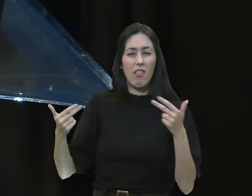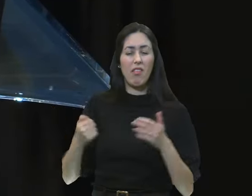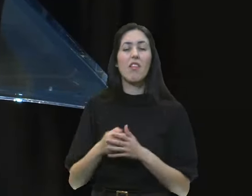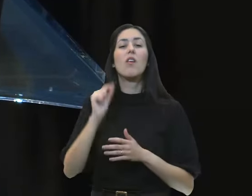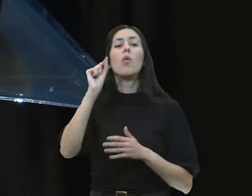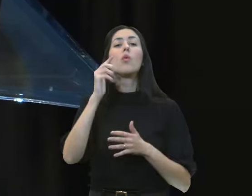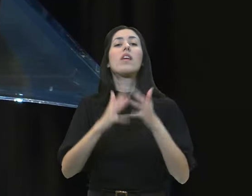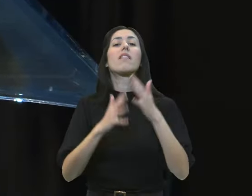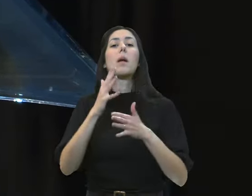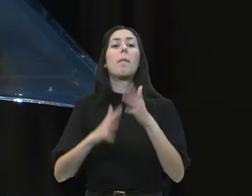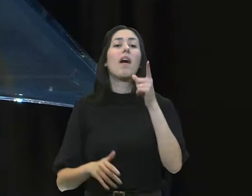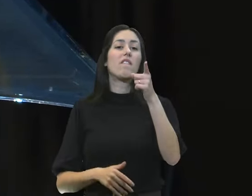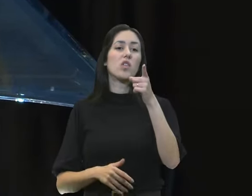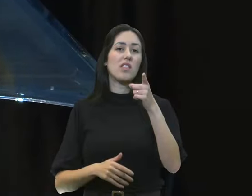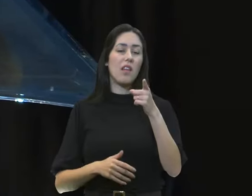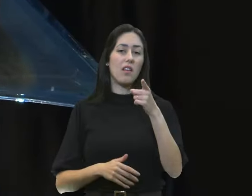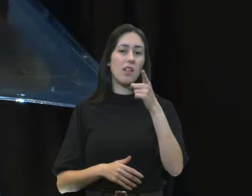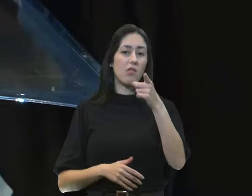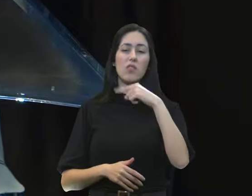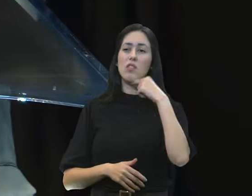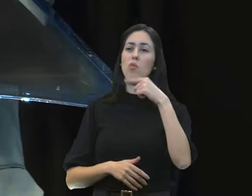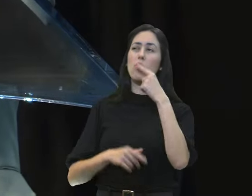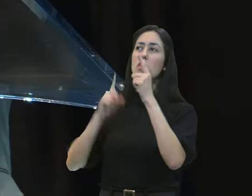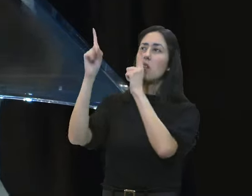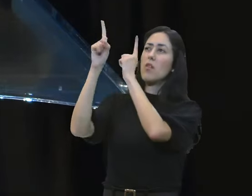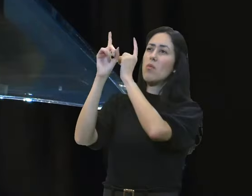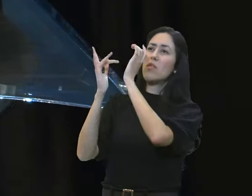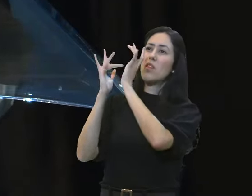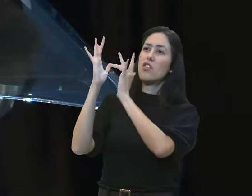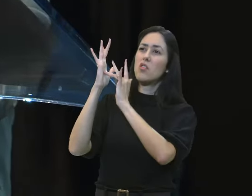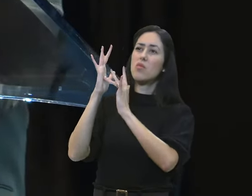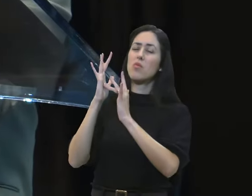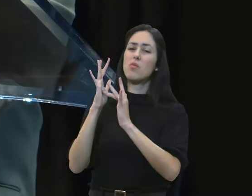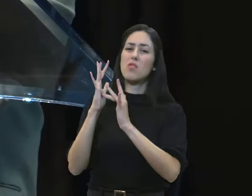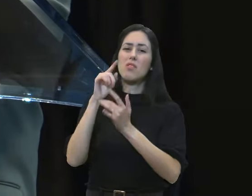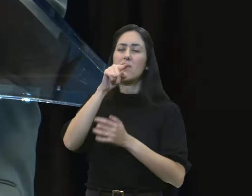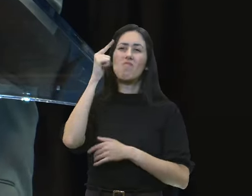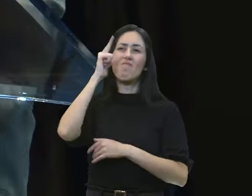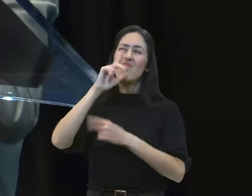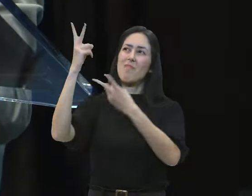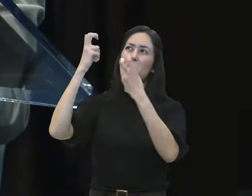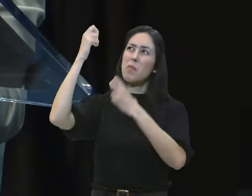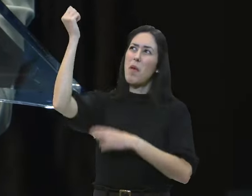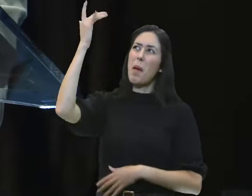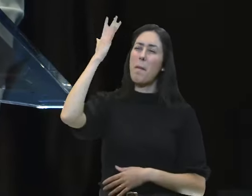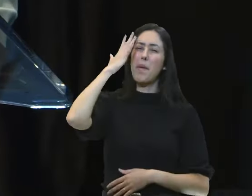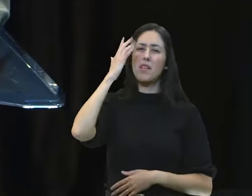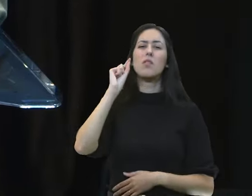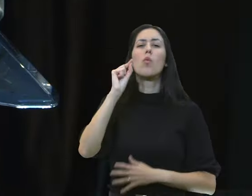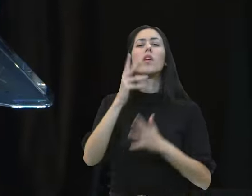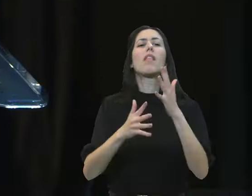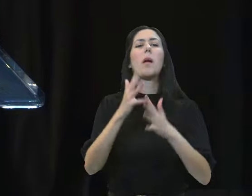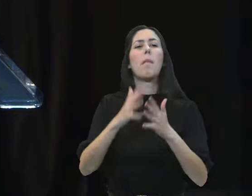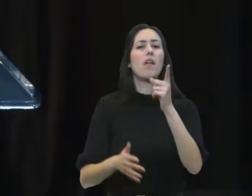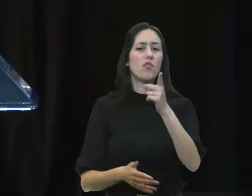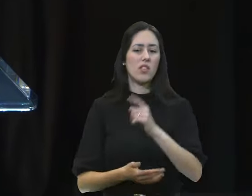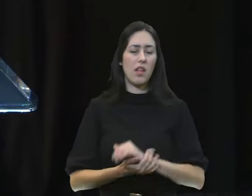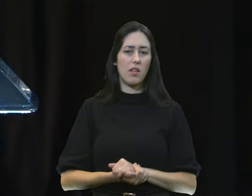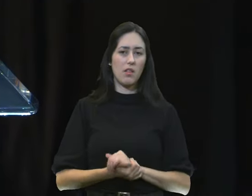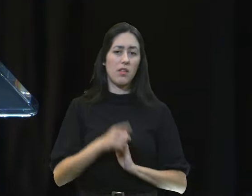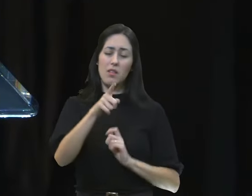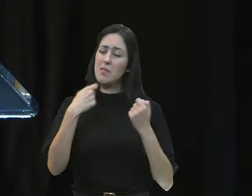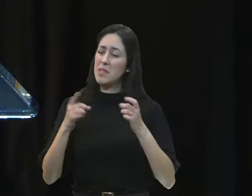te atrapalhando de encontrar Jesus e de encontrar a bênção que Ele tem para você? Tem que